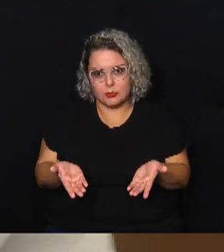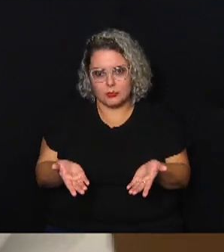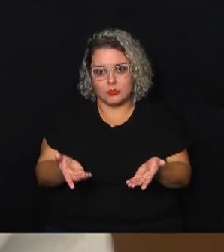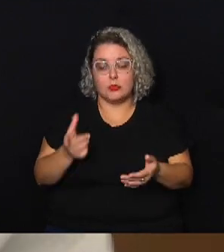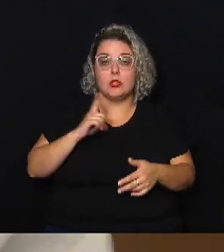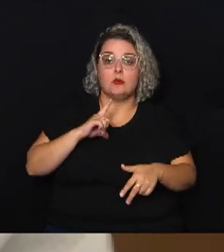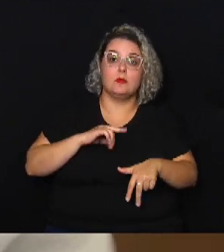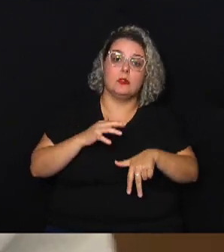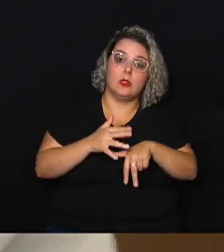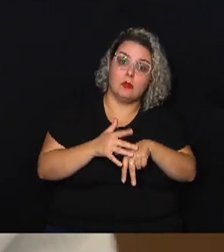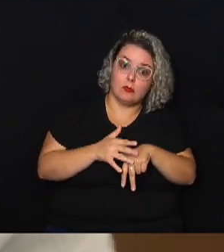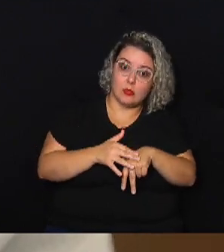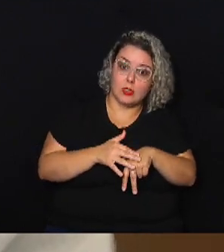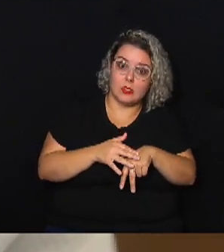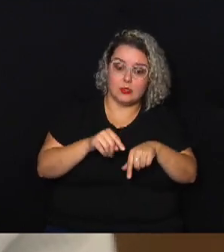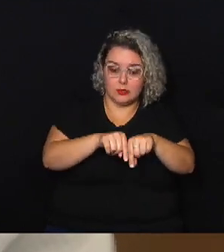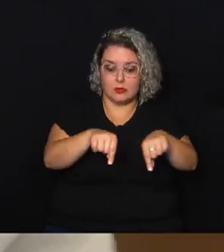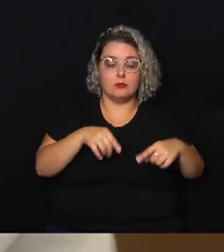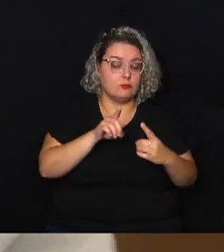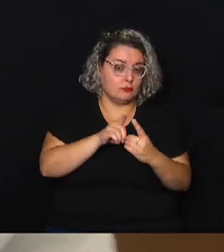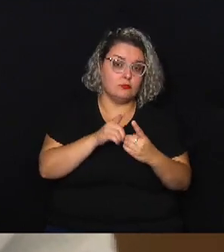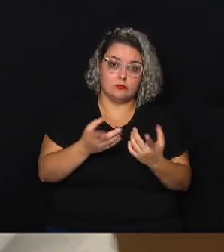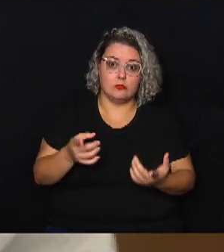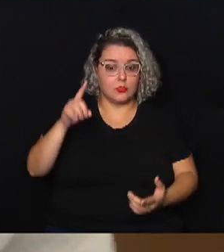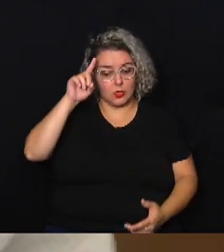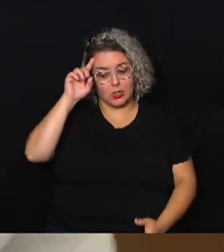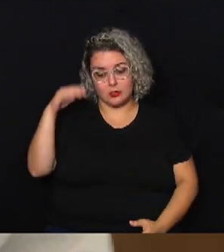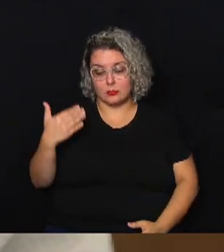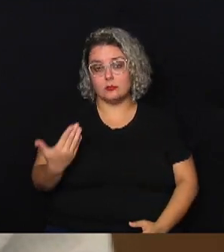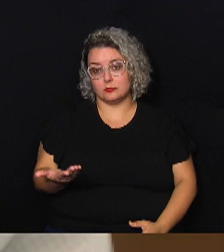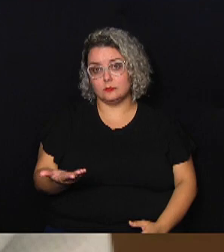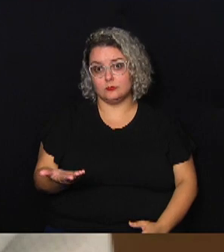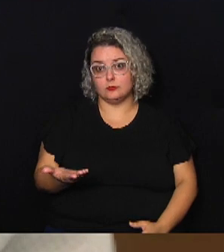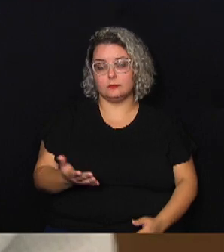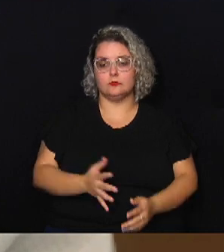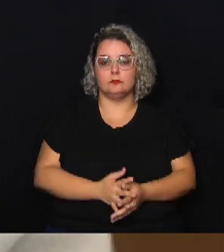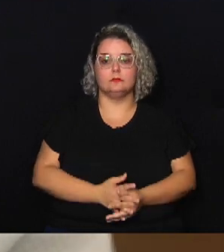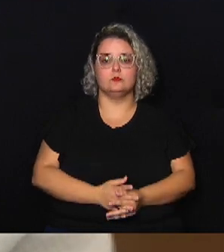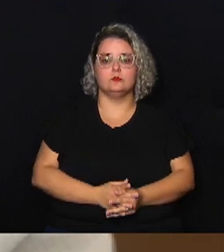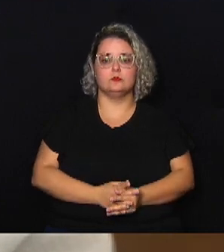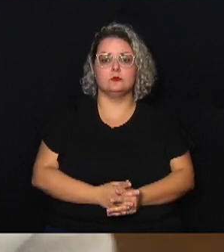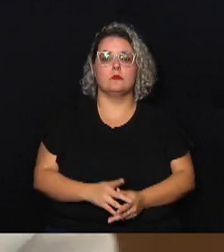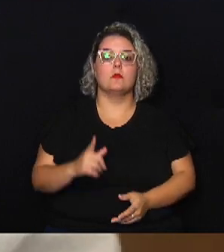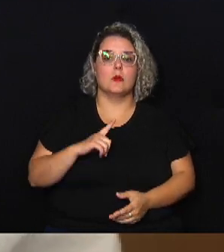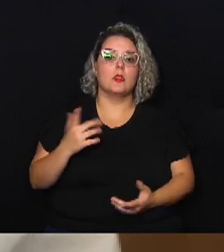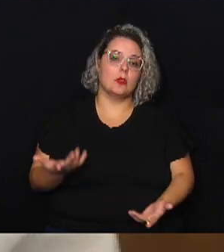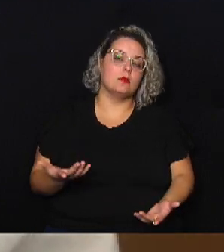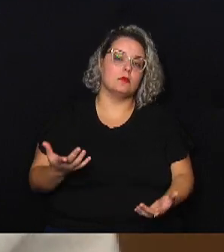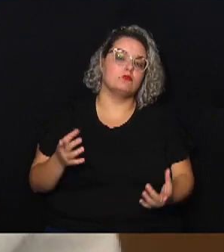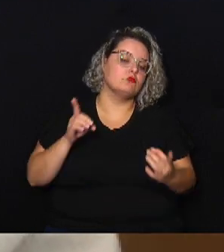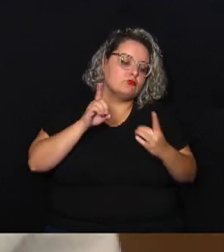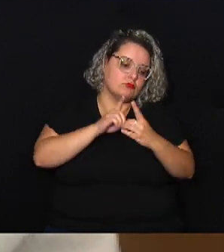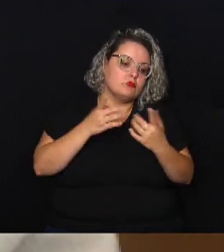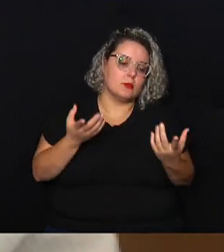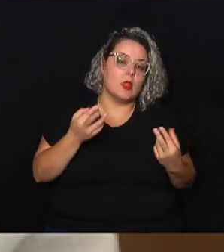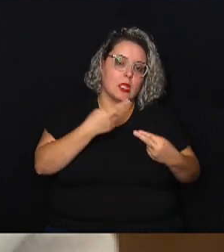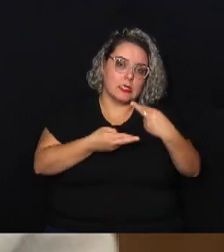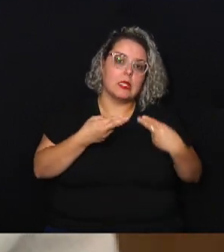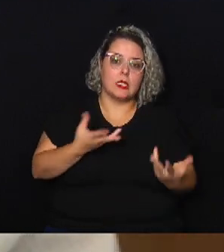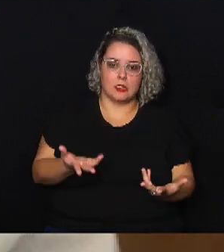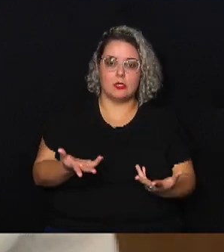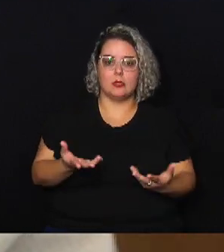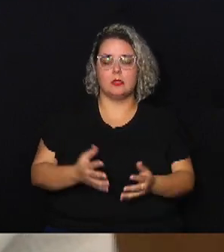paciente no consultório, né, fazendo a rotina, e elas têm essa intimidade com o